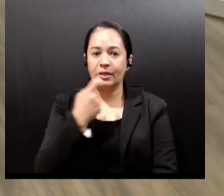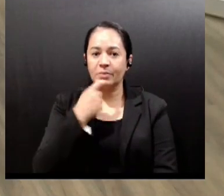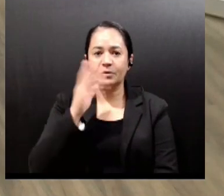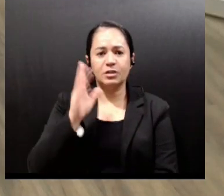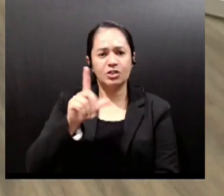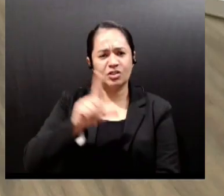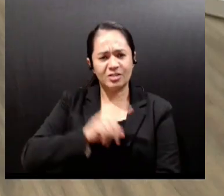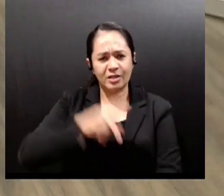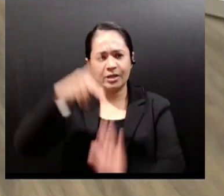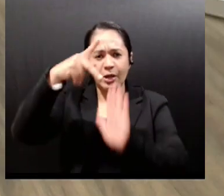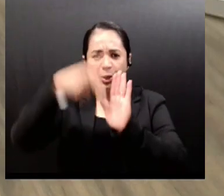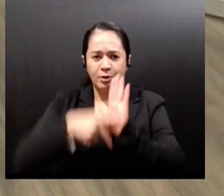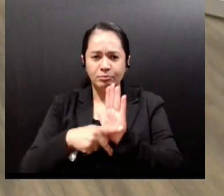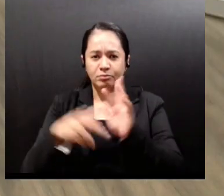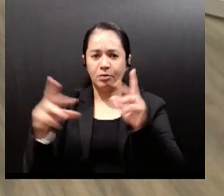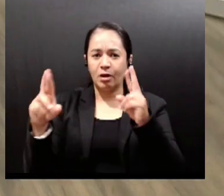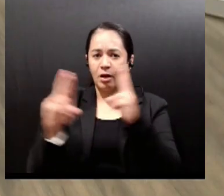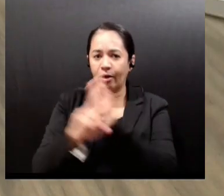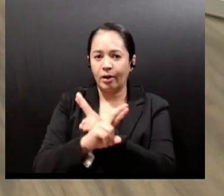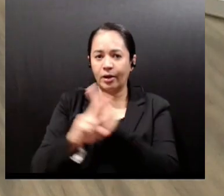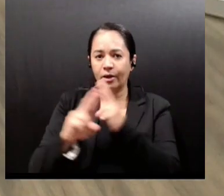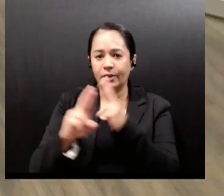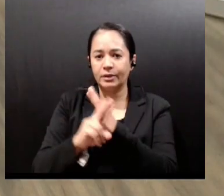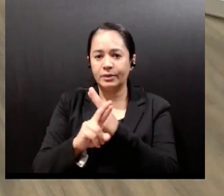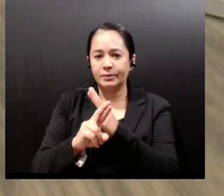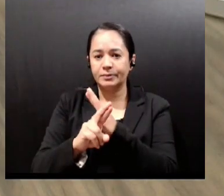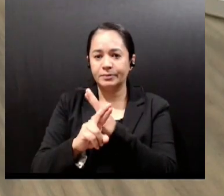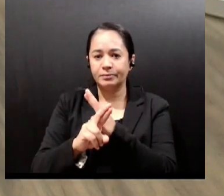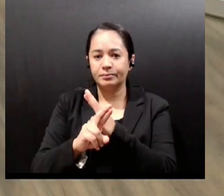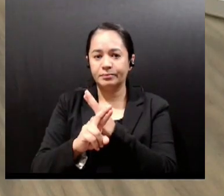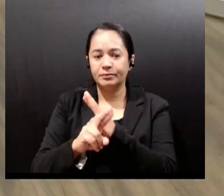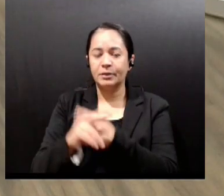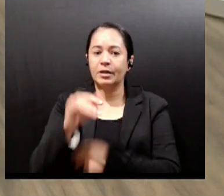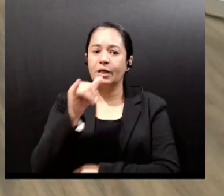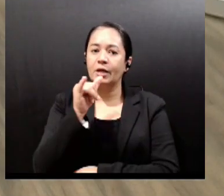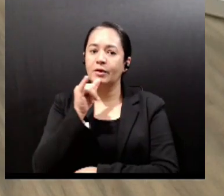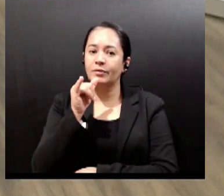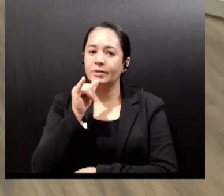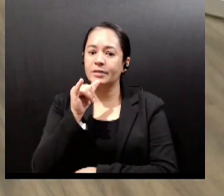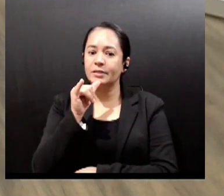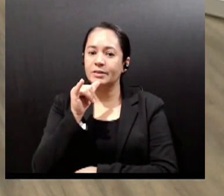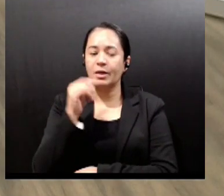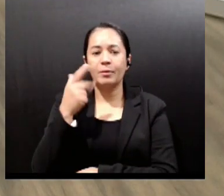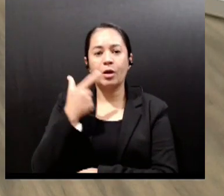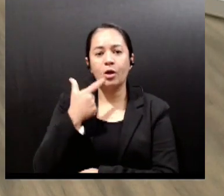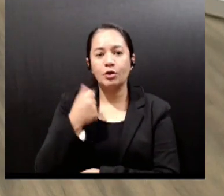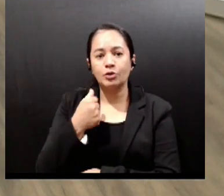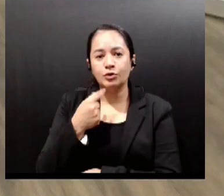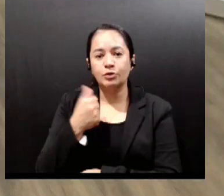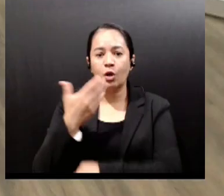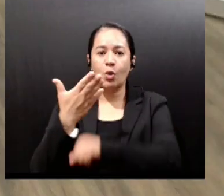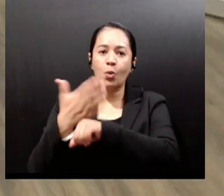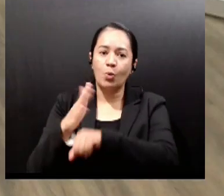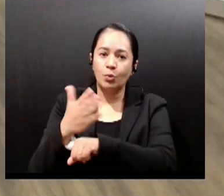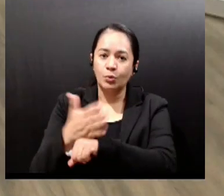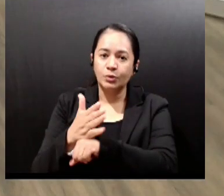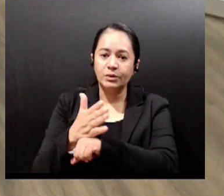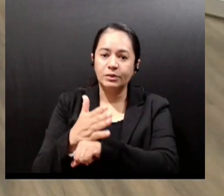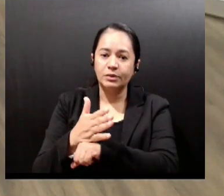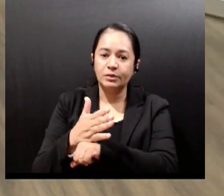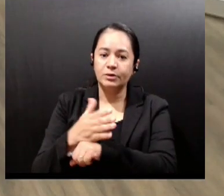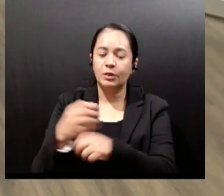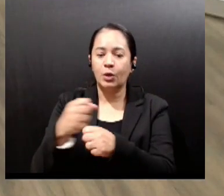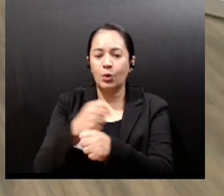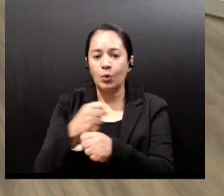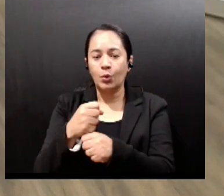em relação a esse exemplo de Fortaleza? Um treinamento, o ano do veículo,